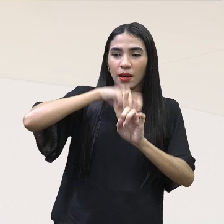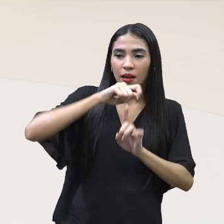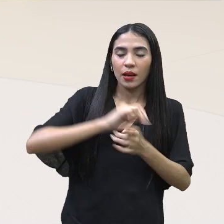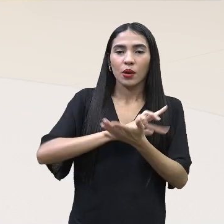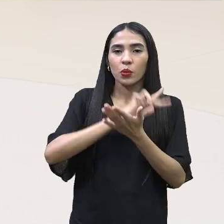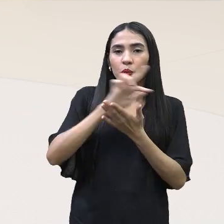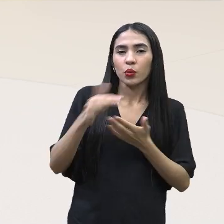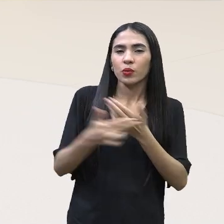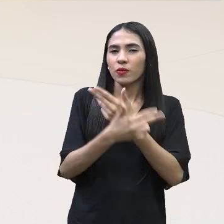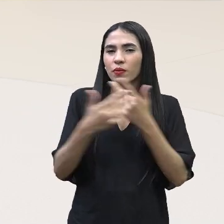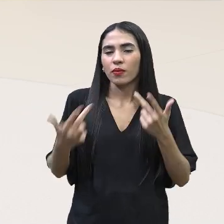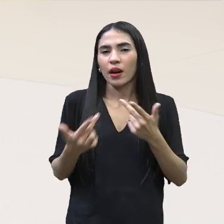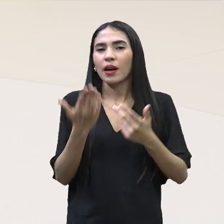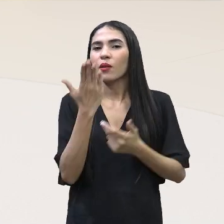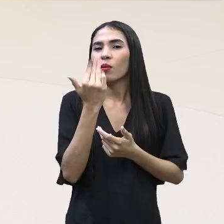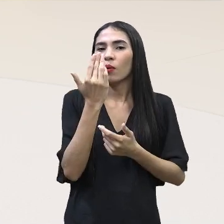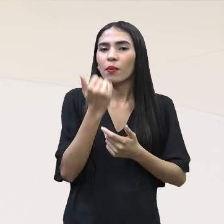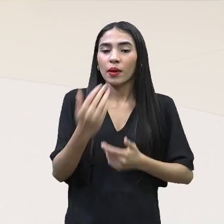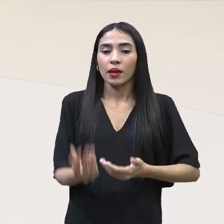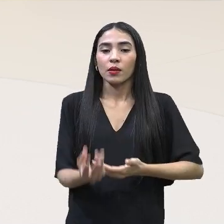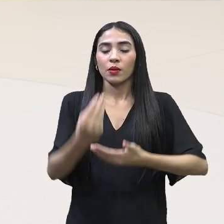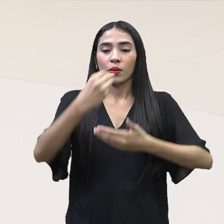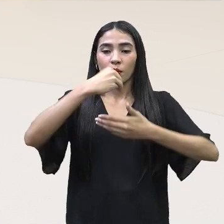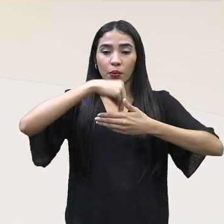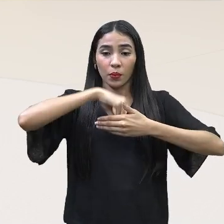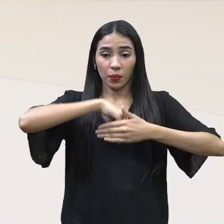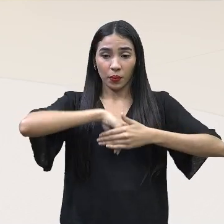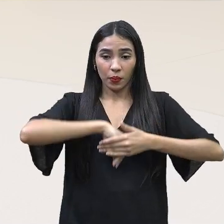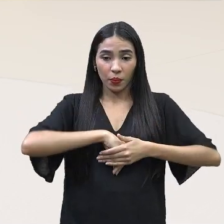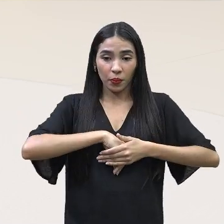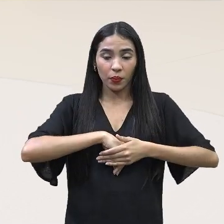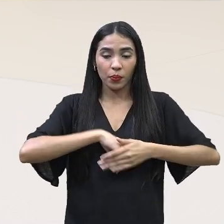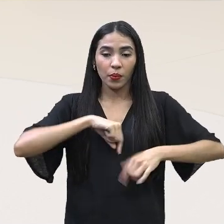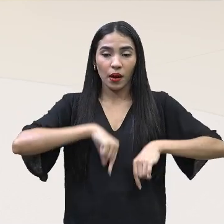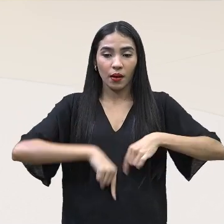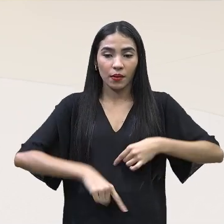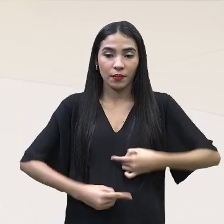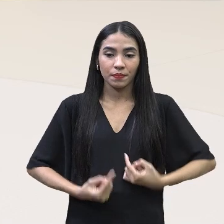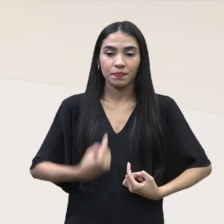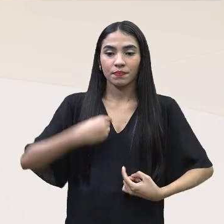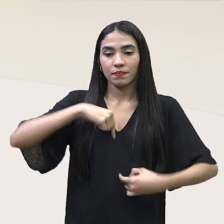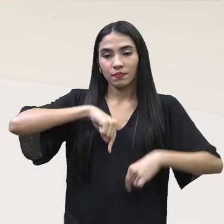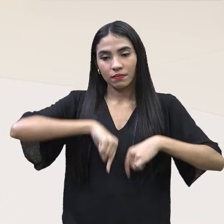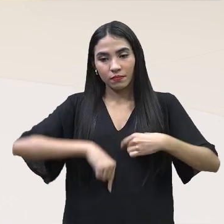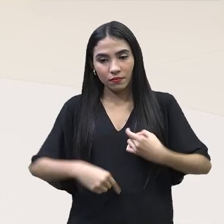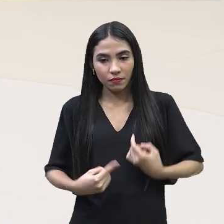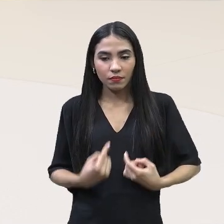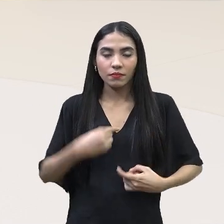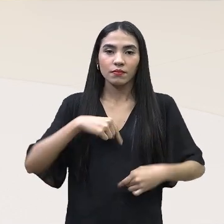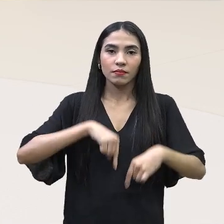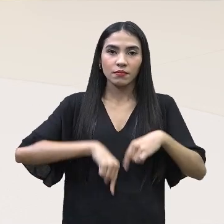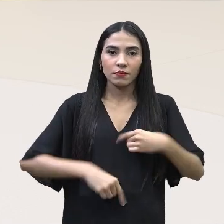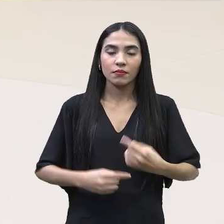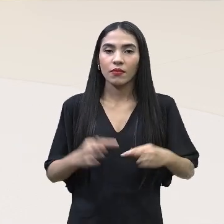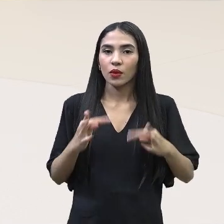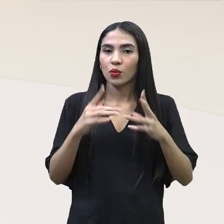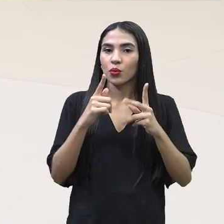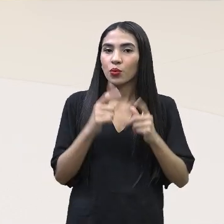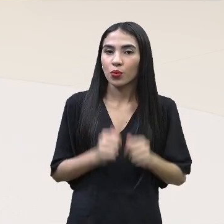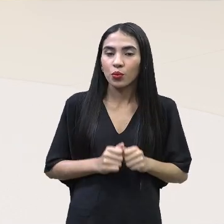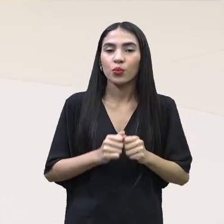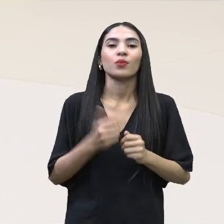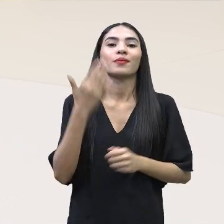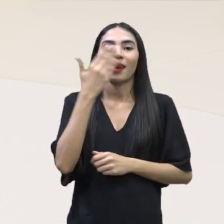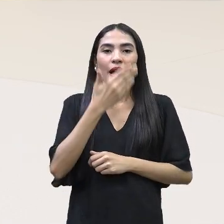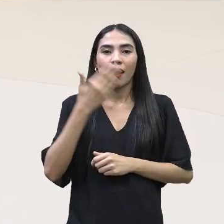que ingerimos, quando chega aqui nessa máquina, no nosso corpo internamente, passando aqui por essa máquina, tudo se transforma